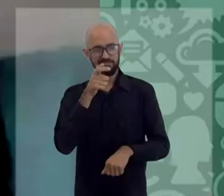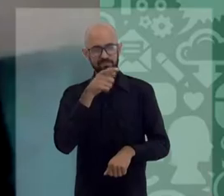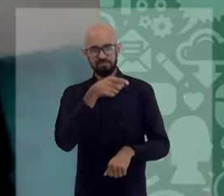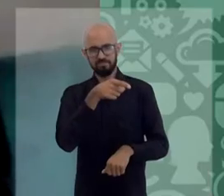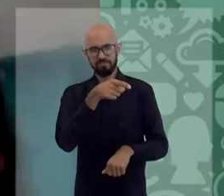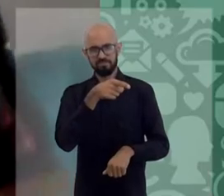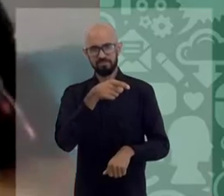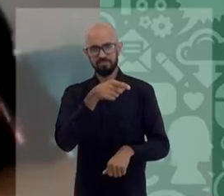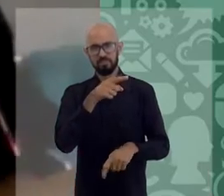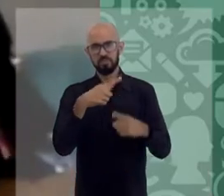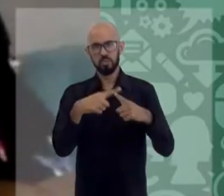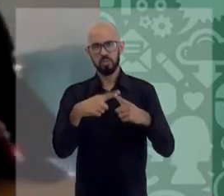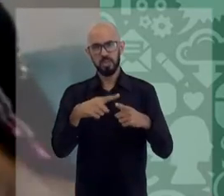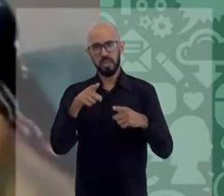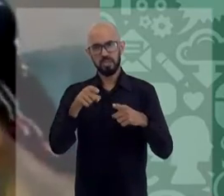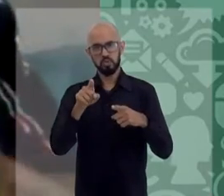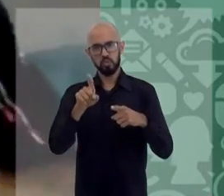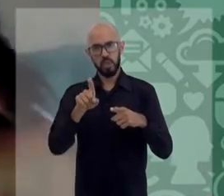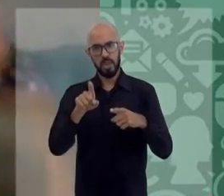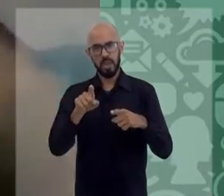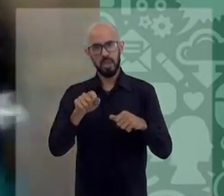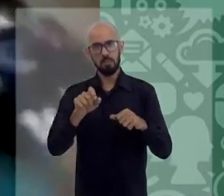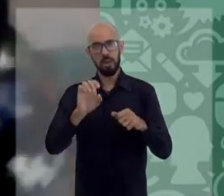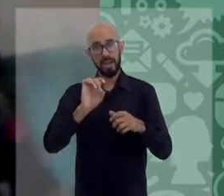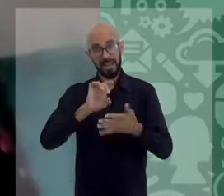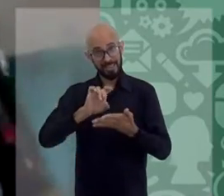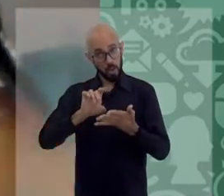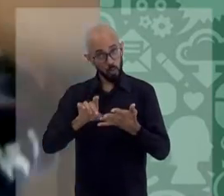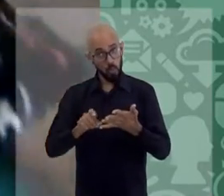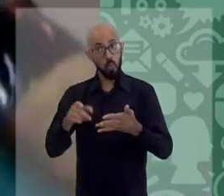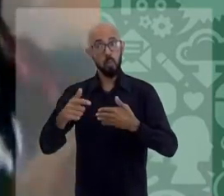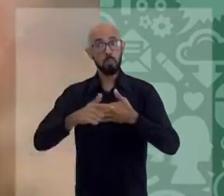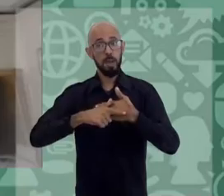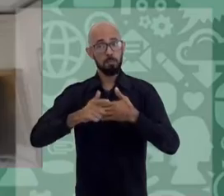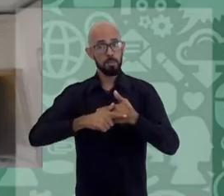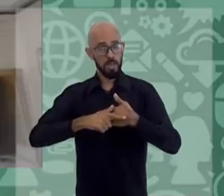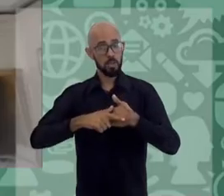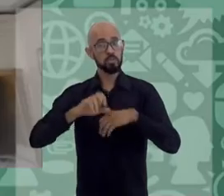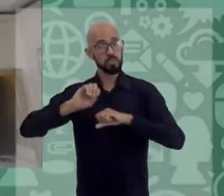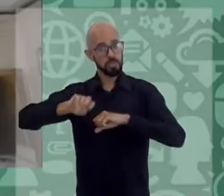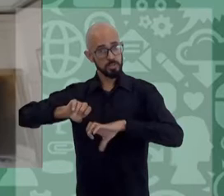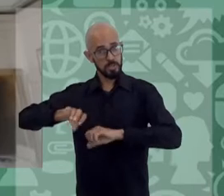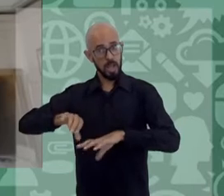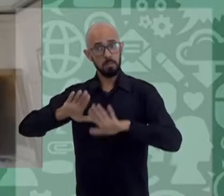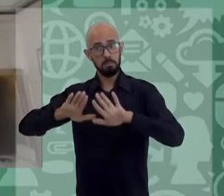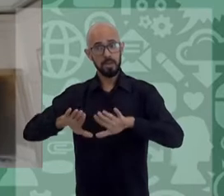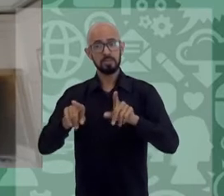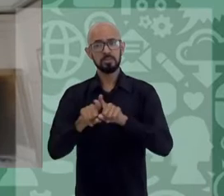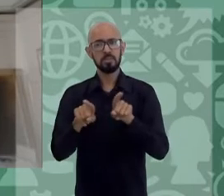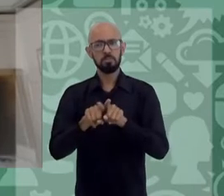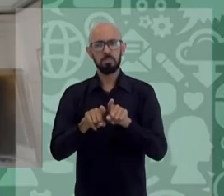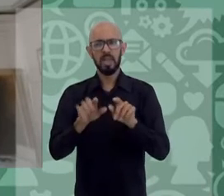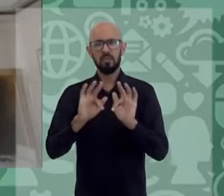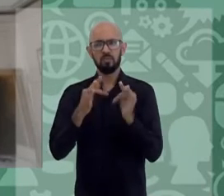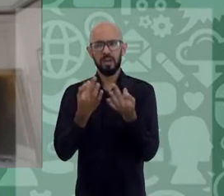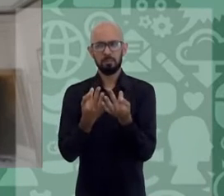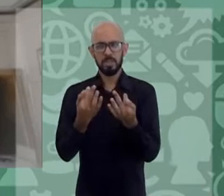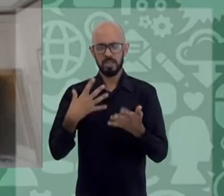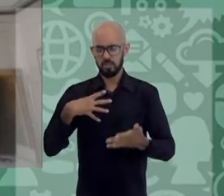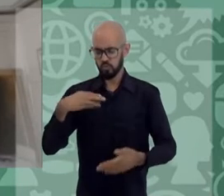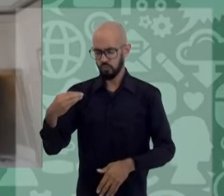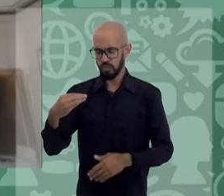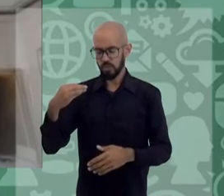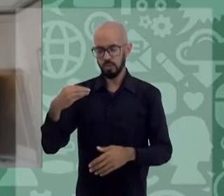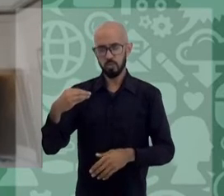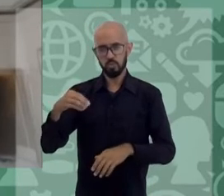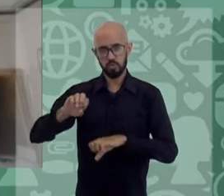com muita atenção isso é uma formação que cabe a todo mundo. Aí cabe à universidade, cabe às escolas, às secretarias estaduais, mas cabe também aos pais